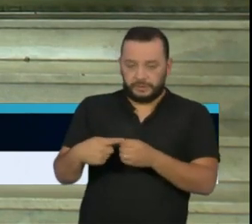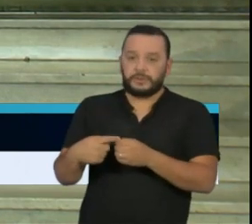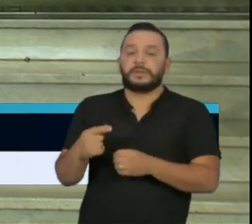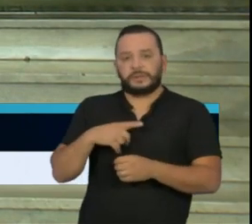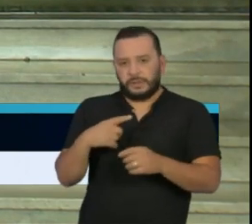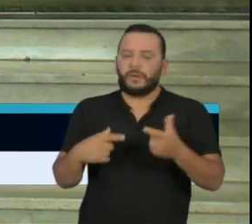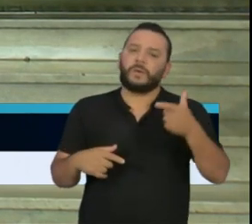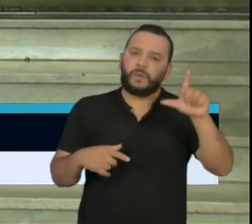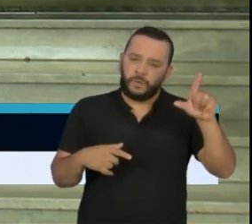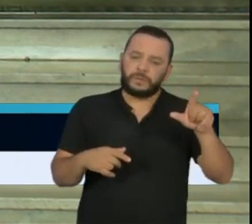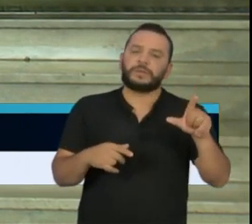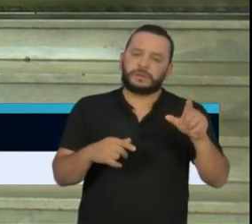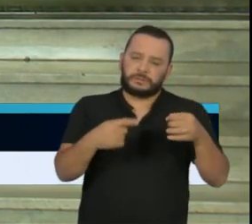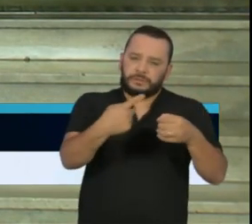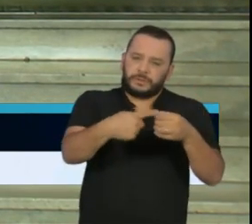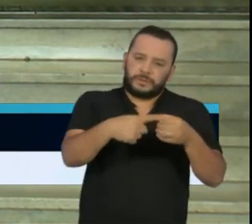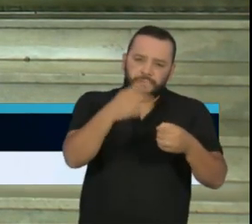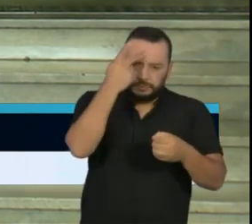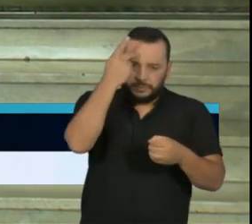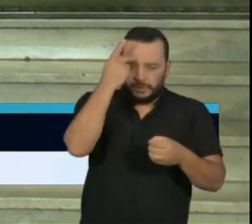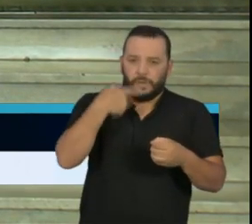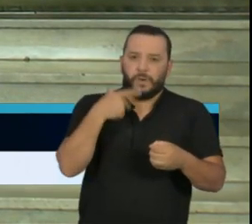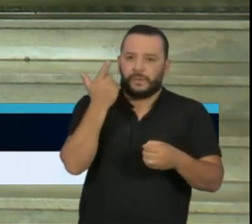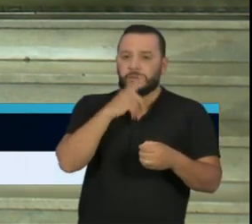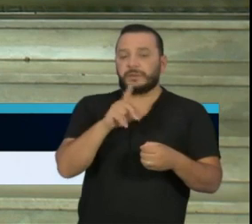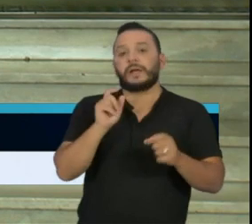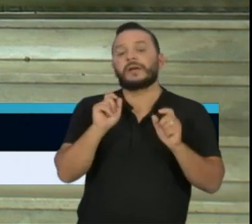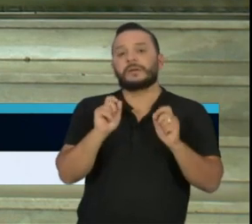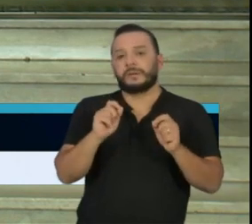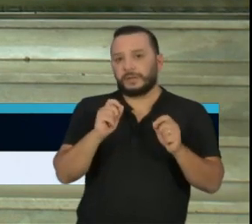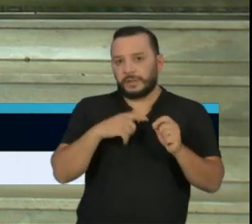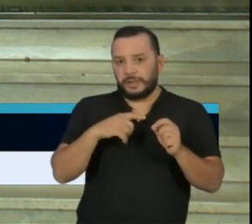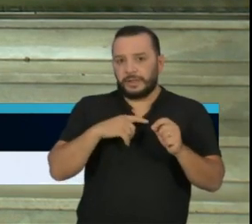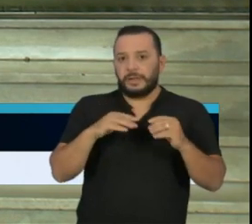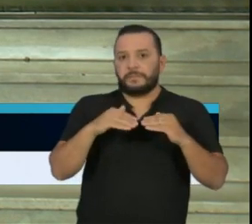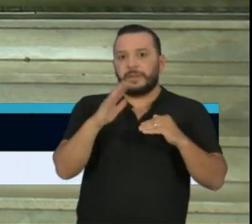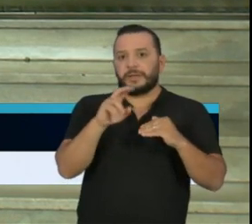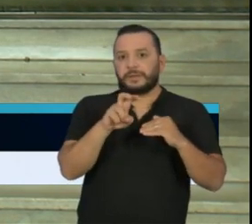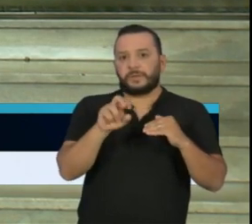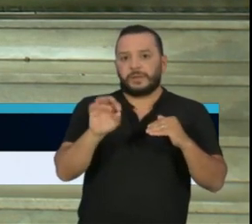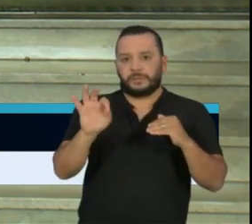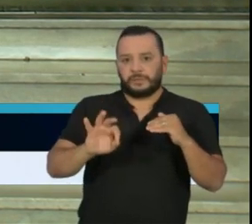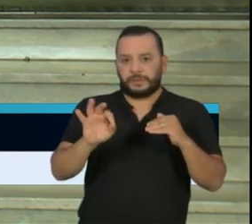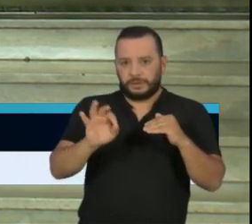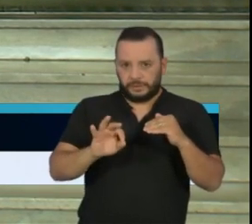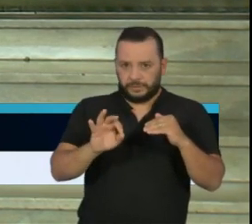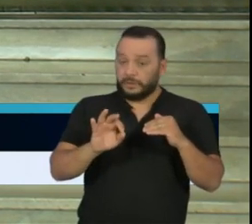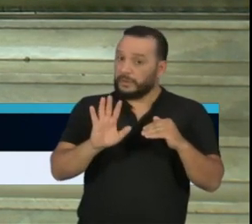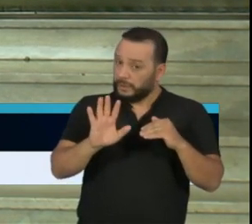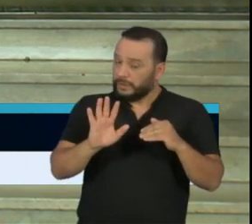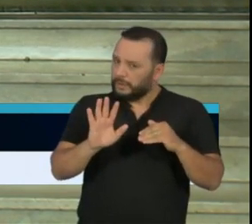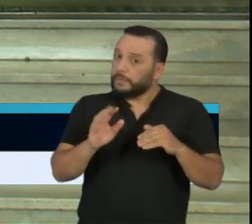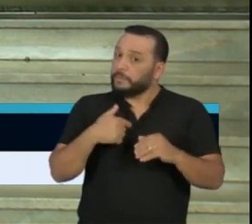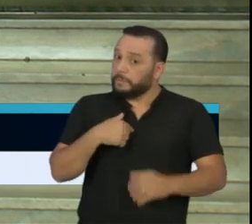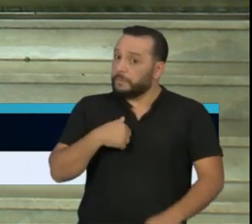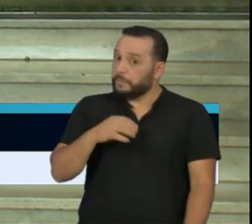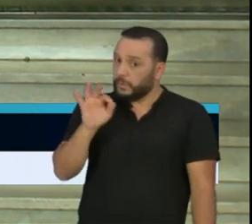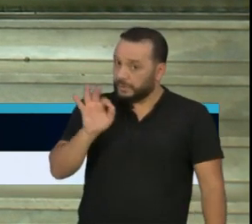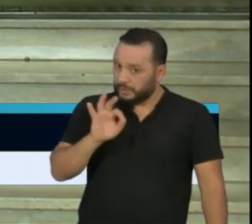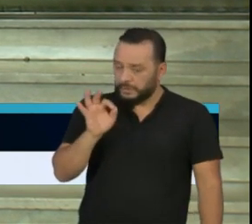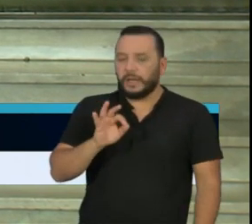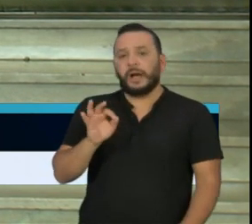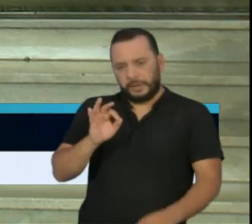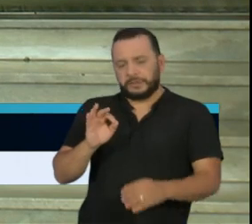outras também no interior que vêm mantendo índices superiores a 50%. Essa taxa de isolamento, ao